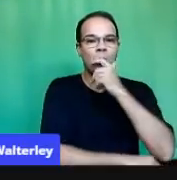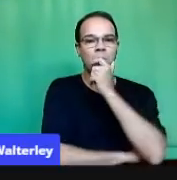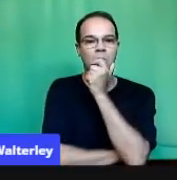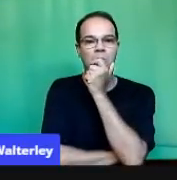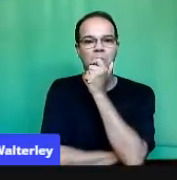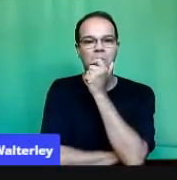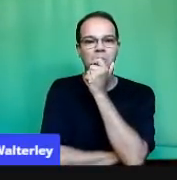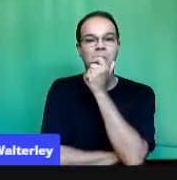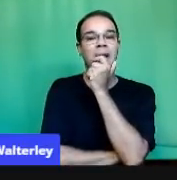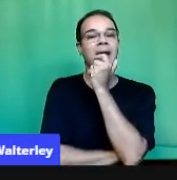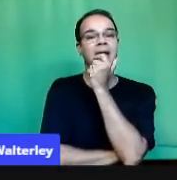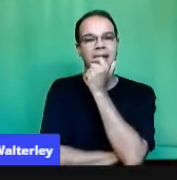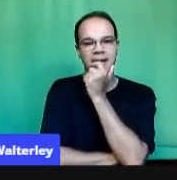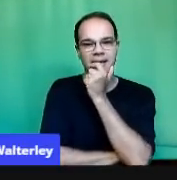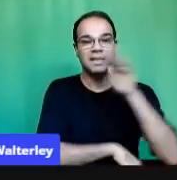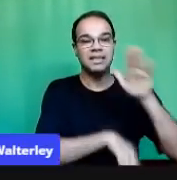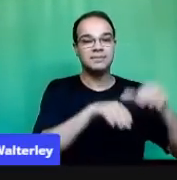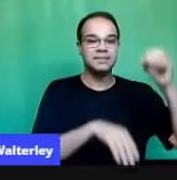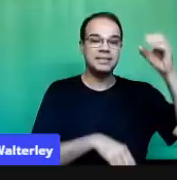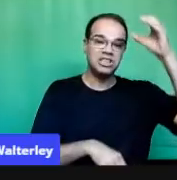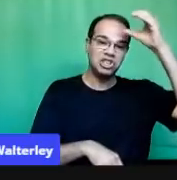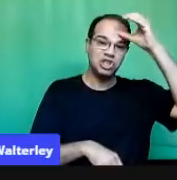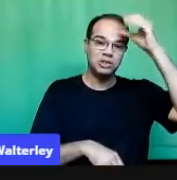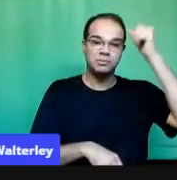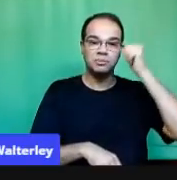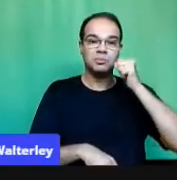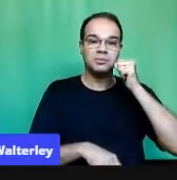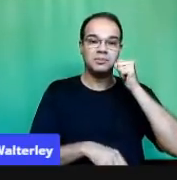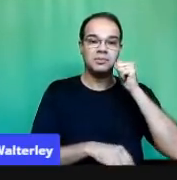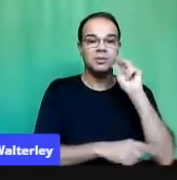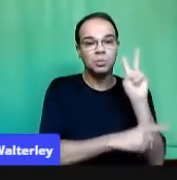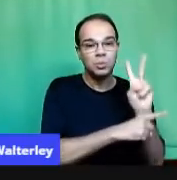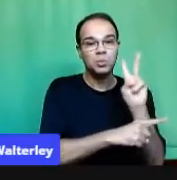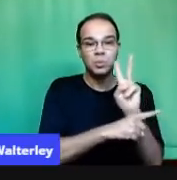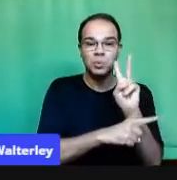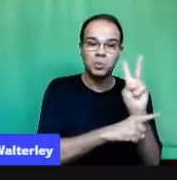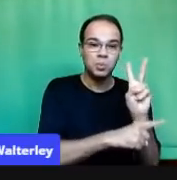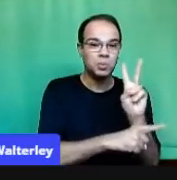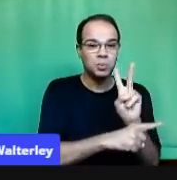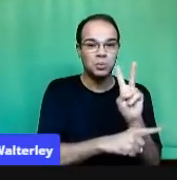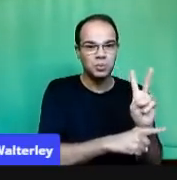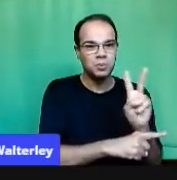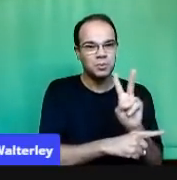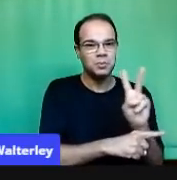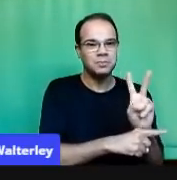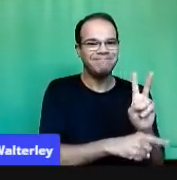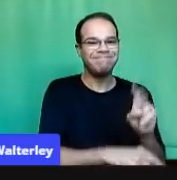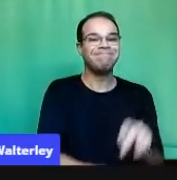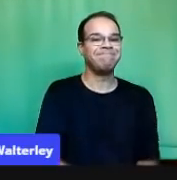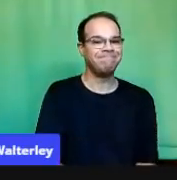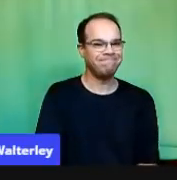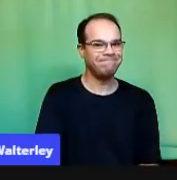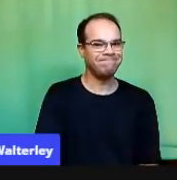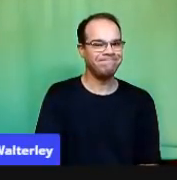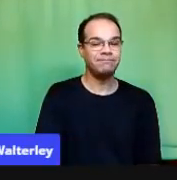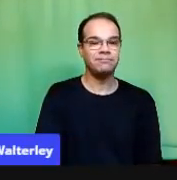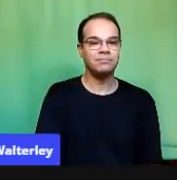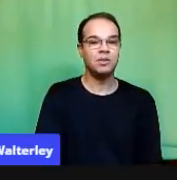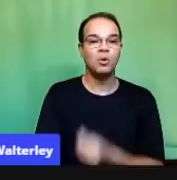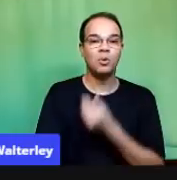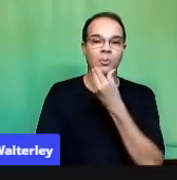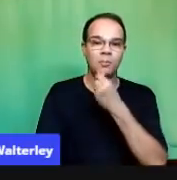com uma tia, alguém que cuide dela dentro de casa, enquanto os pais